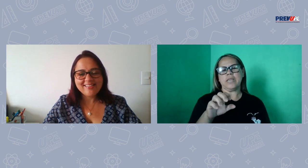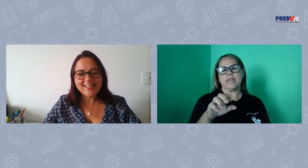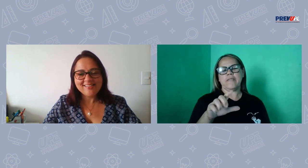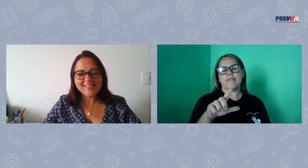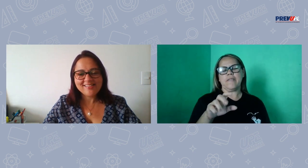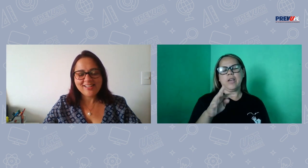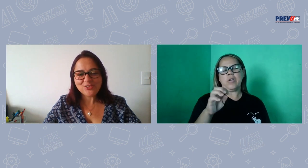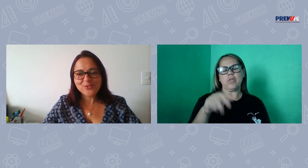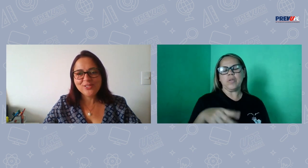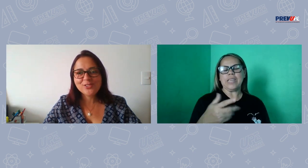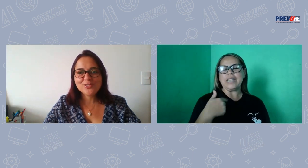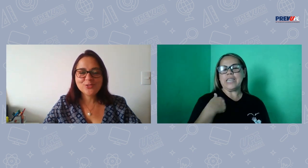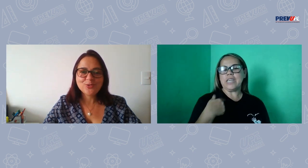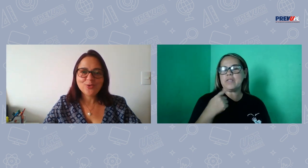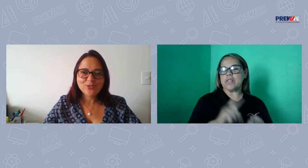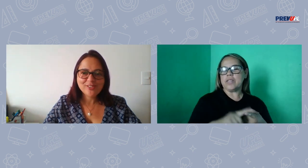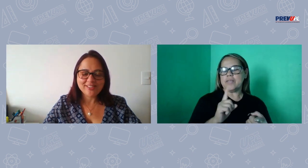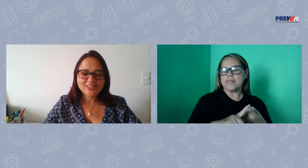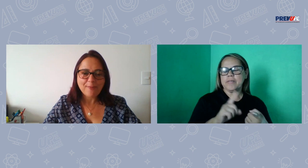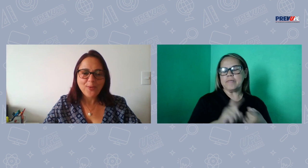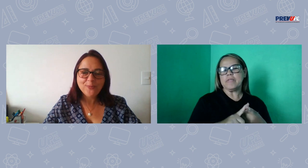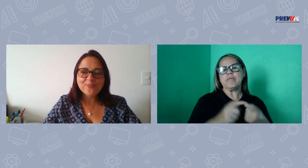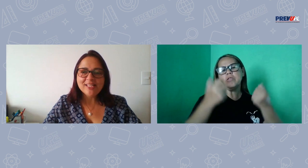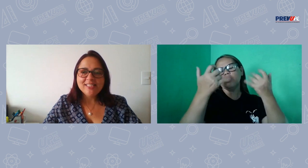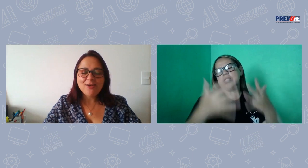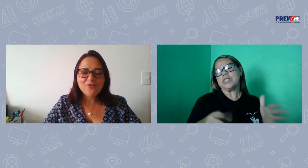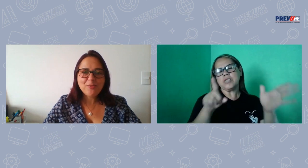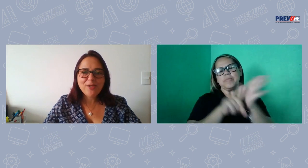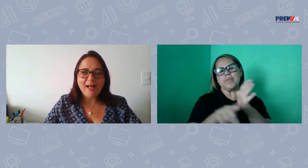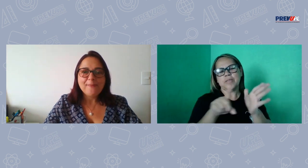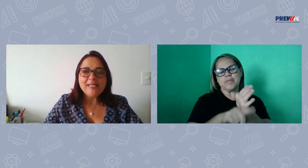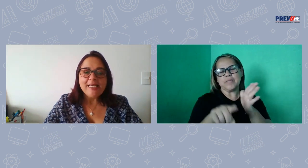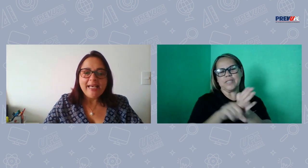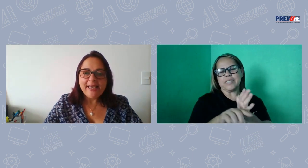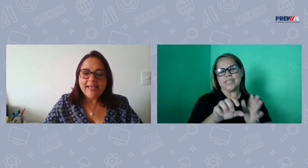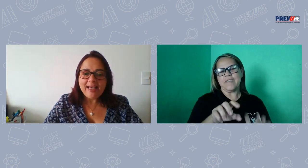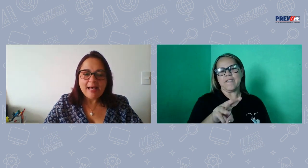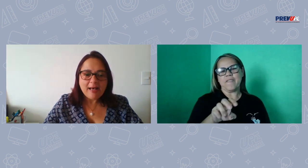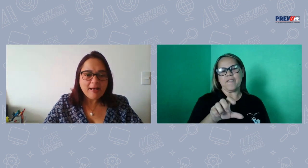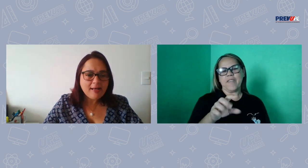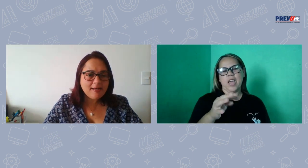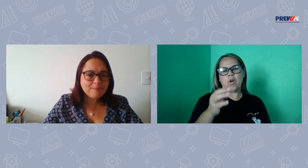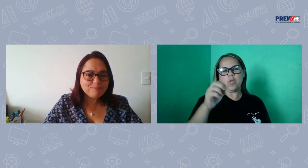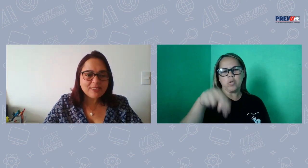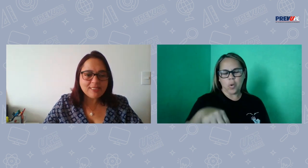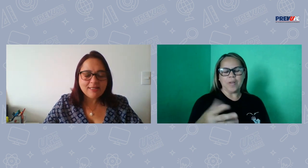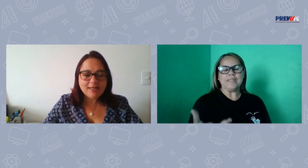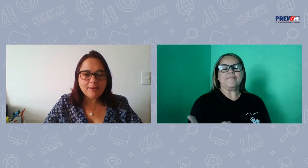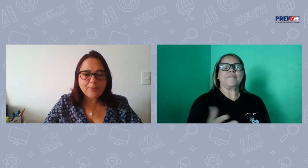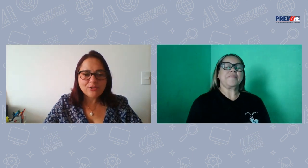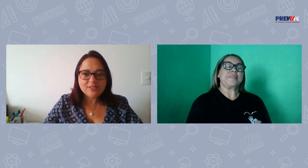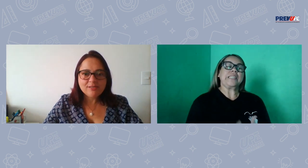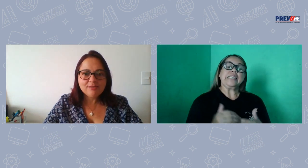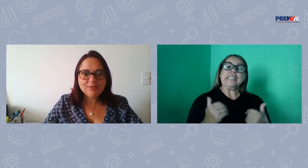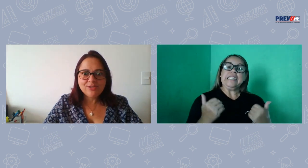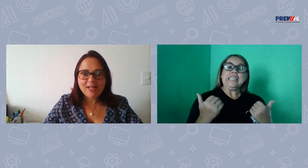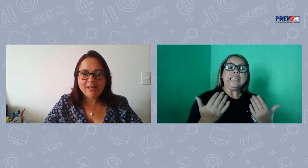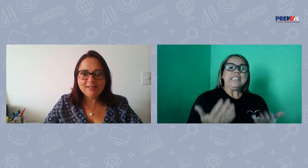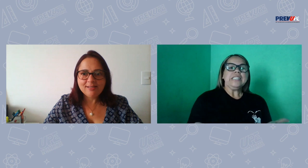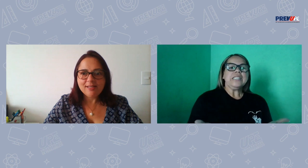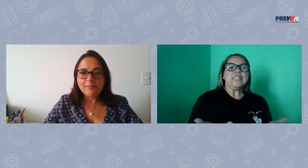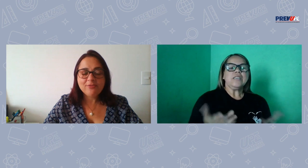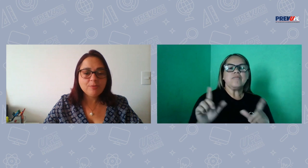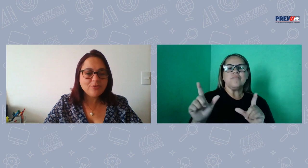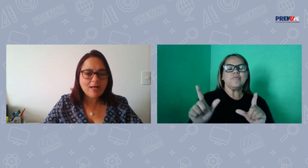de esclarecer as questões junto com vocês tá bom? então vamos lá a projeção do